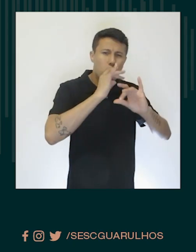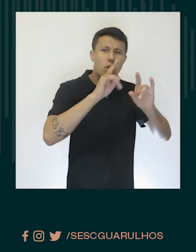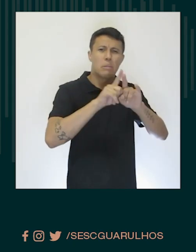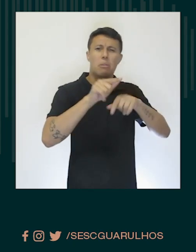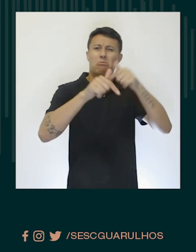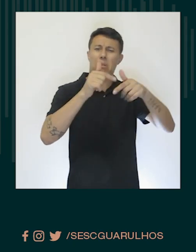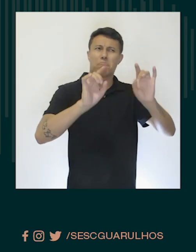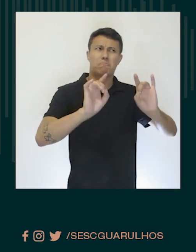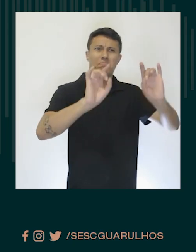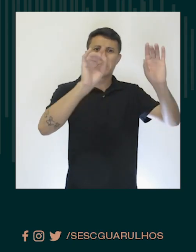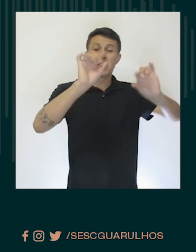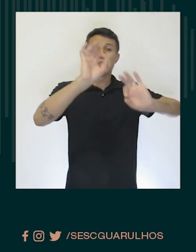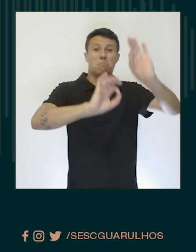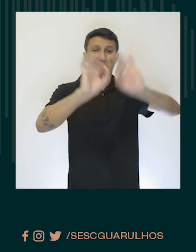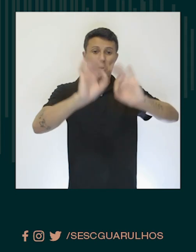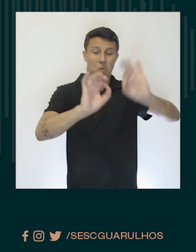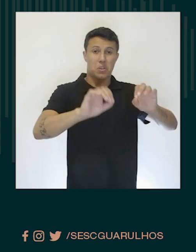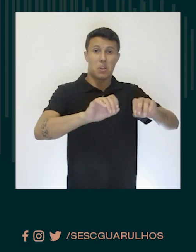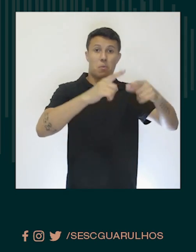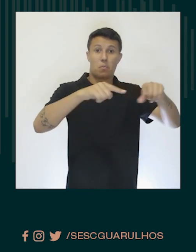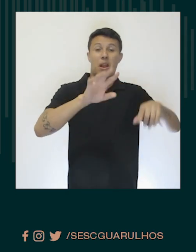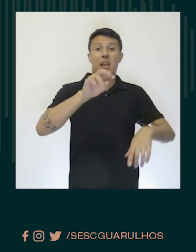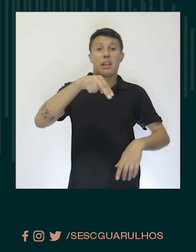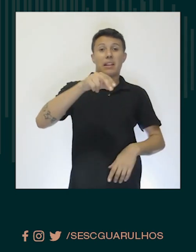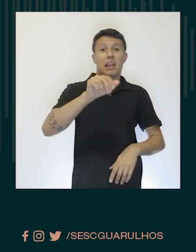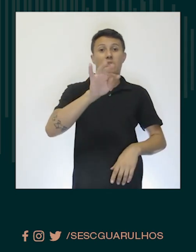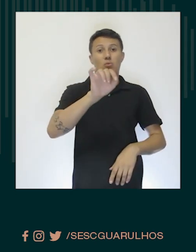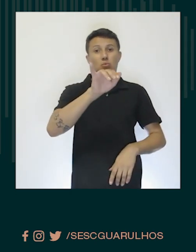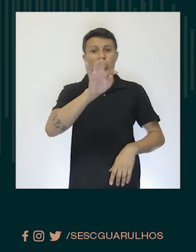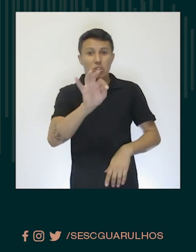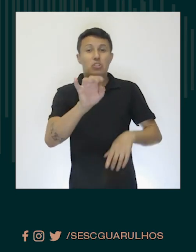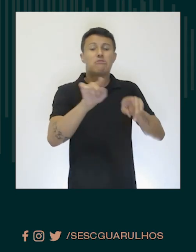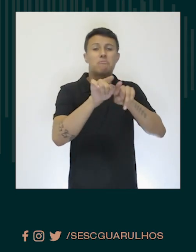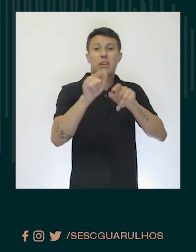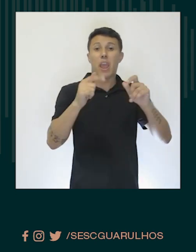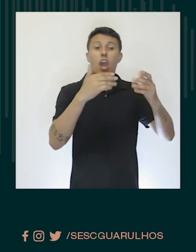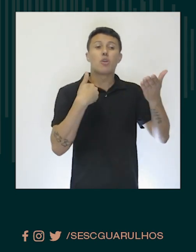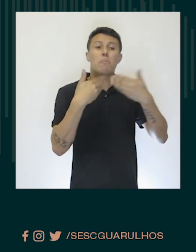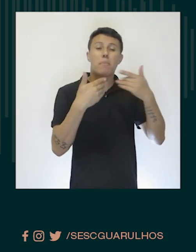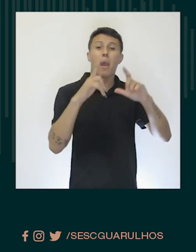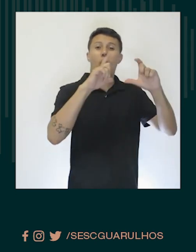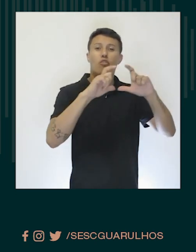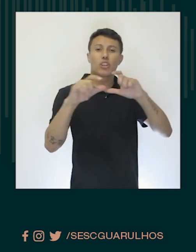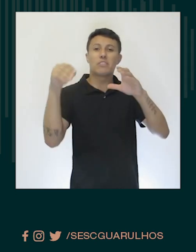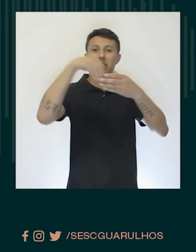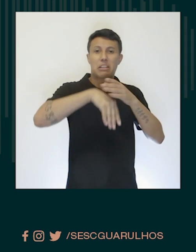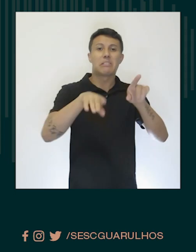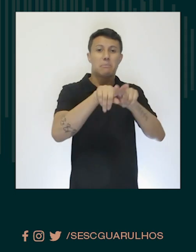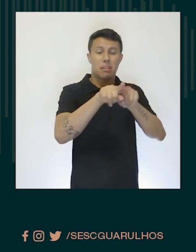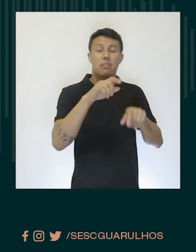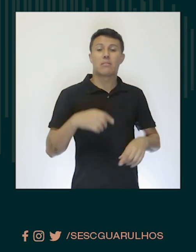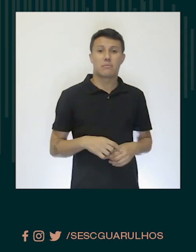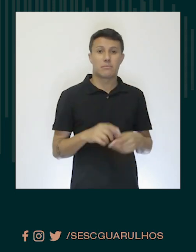Tambores. O D2 está fazendo esse produção do disco na Twitch, mas algumas conversas sobre fotografia tá lá.